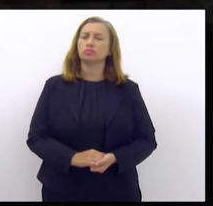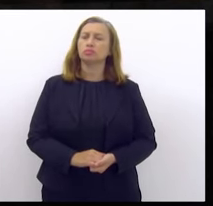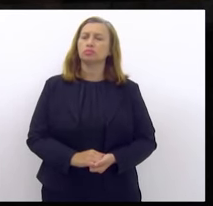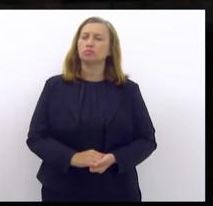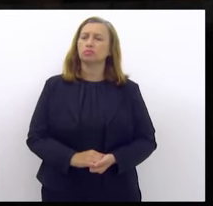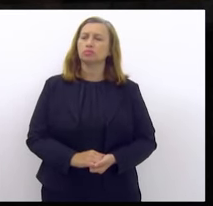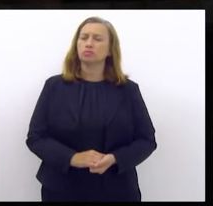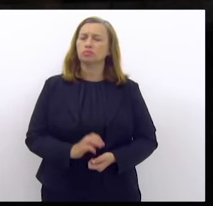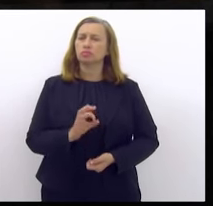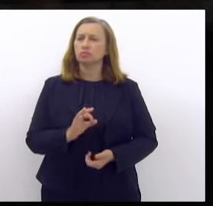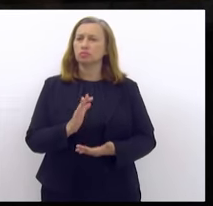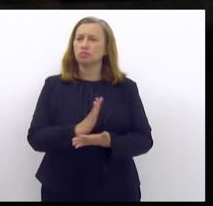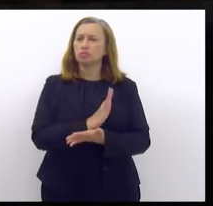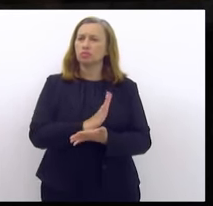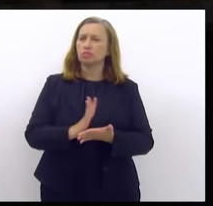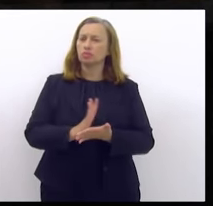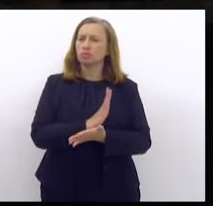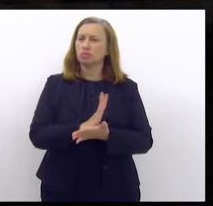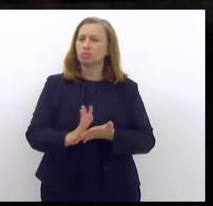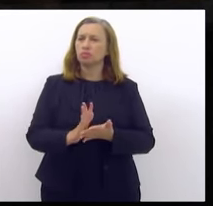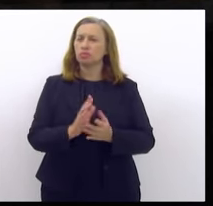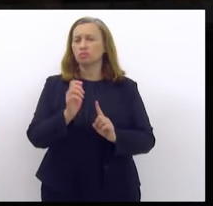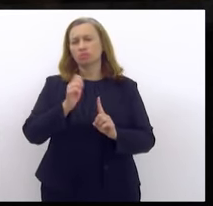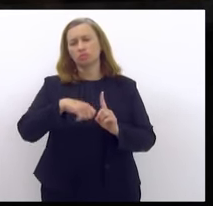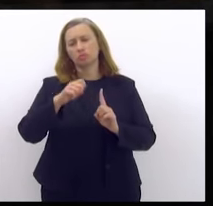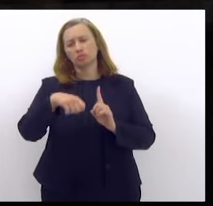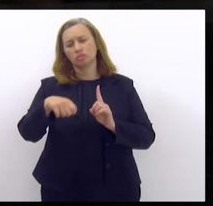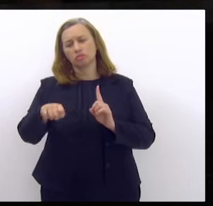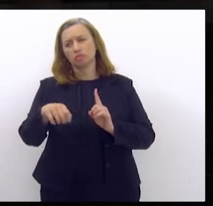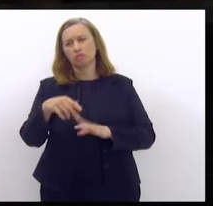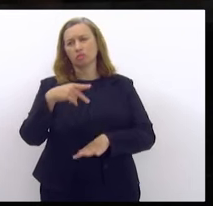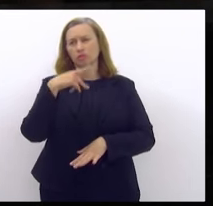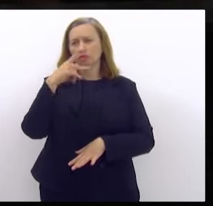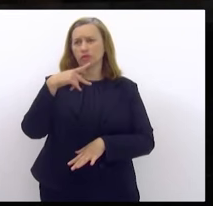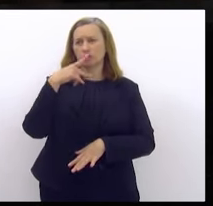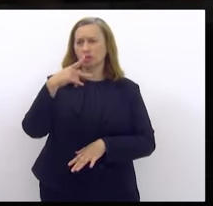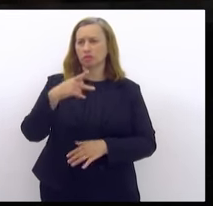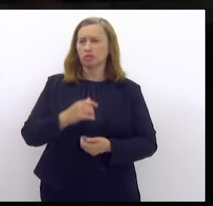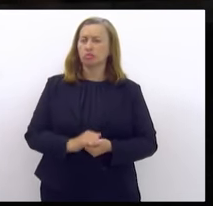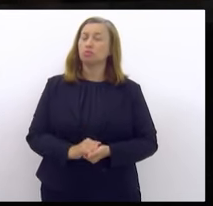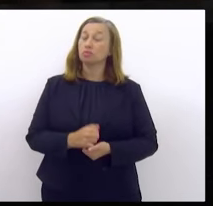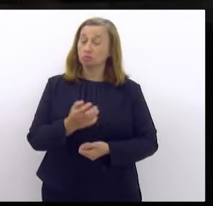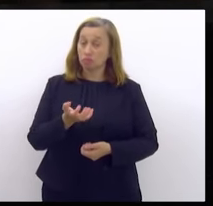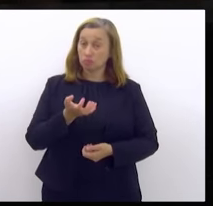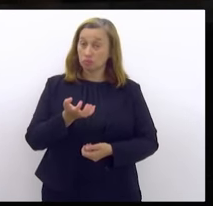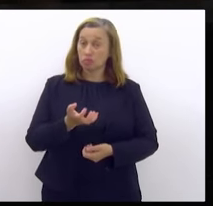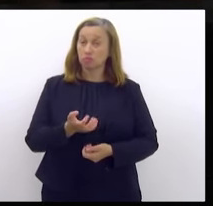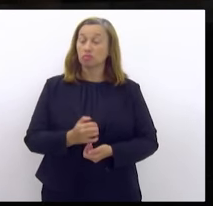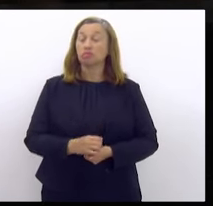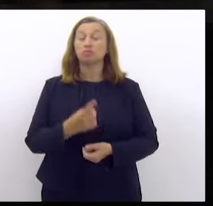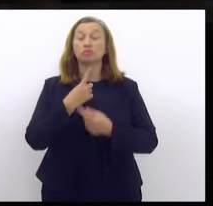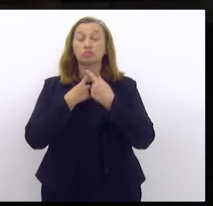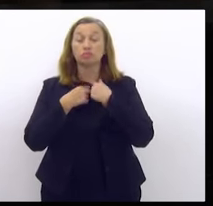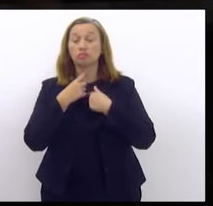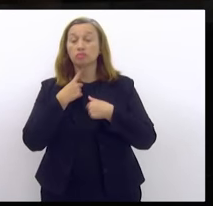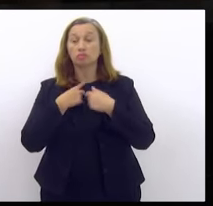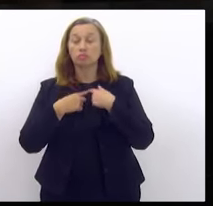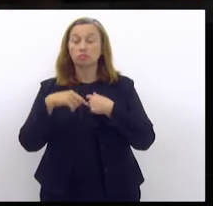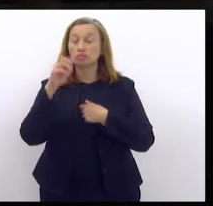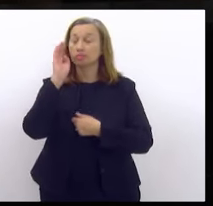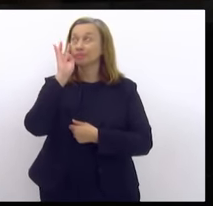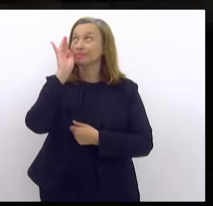seguramente, algumas vezes por mês, dizendo que eu quero, desejo,